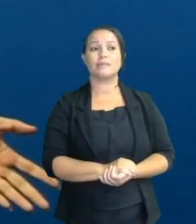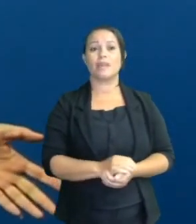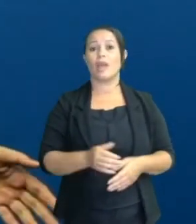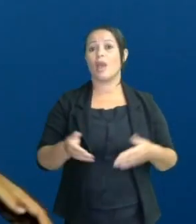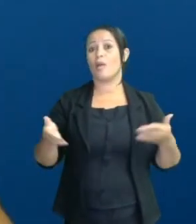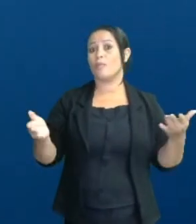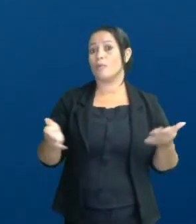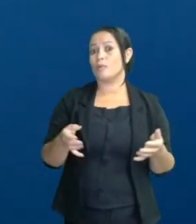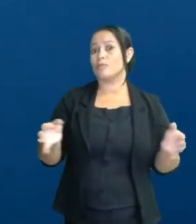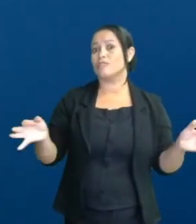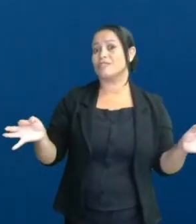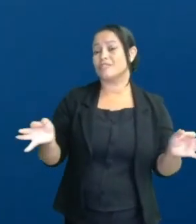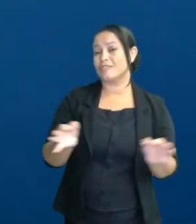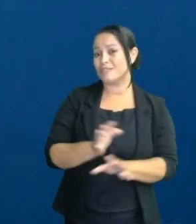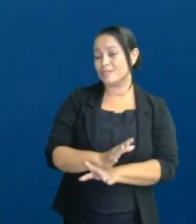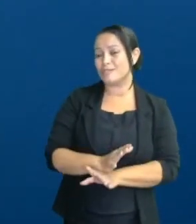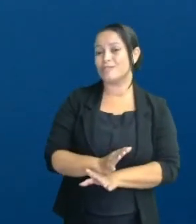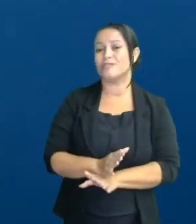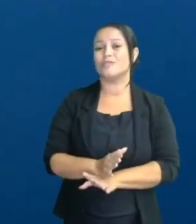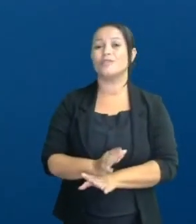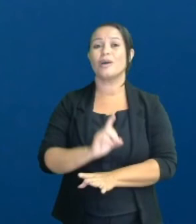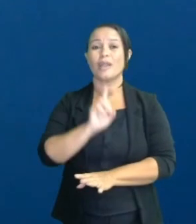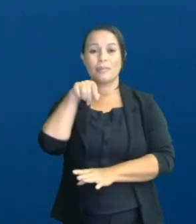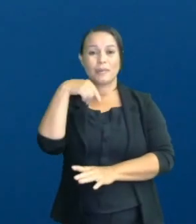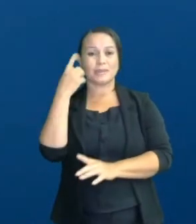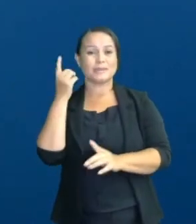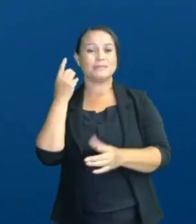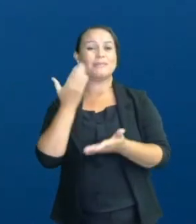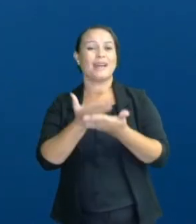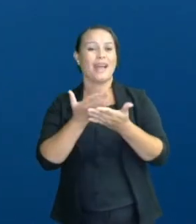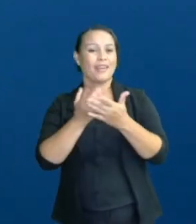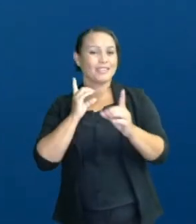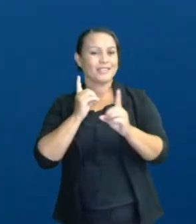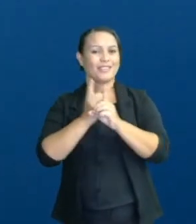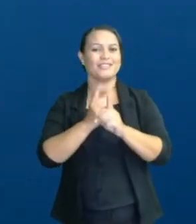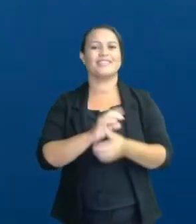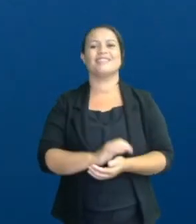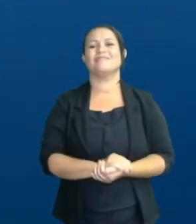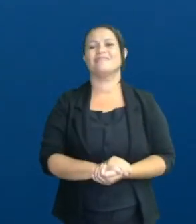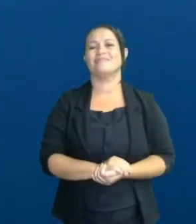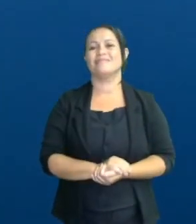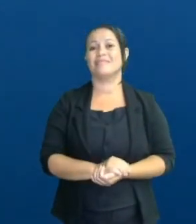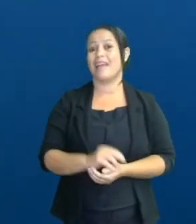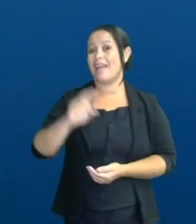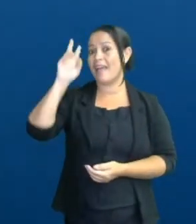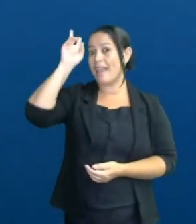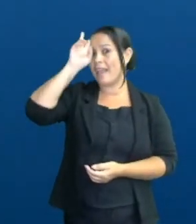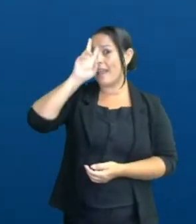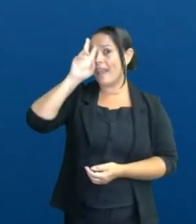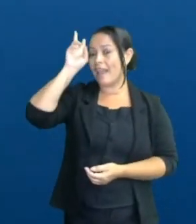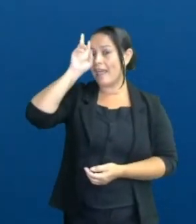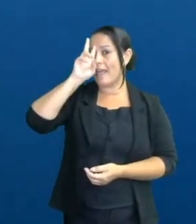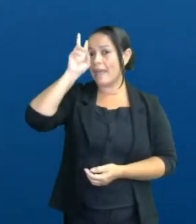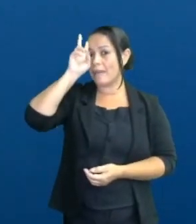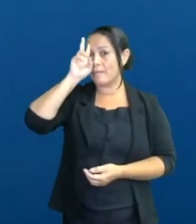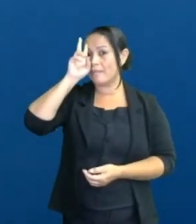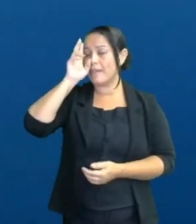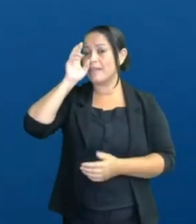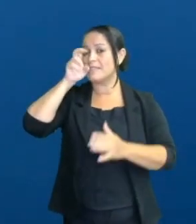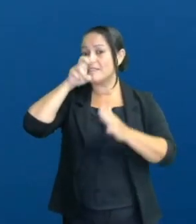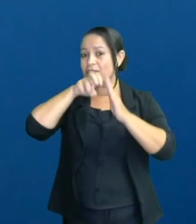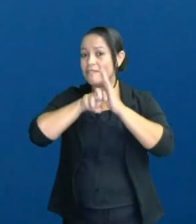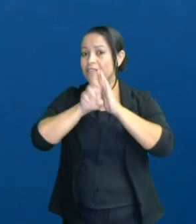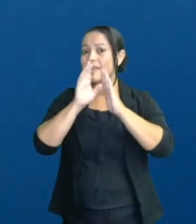Por hoje é só, turminha. A gente se vê na próxima aula. Lembrem-se, fiquem